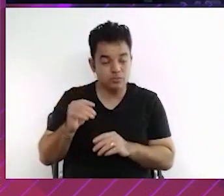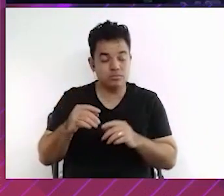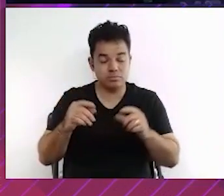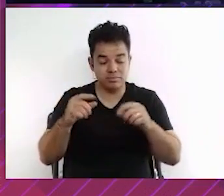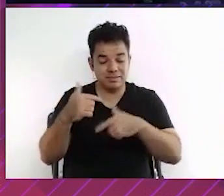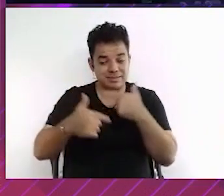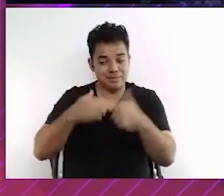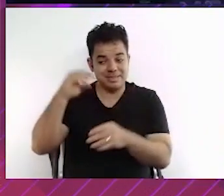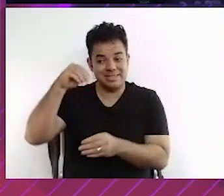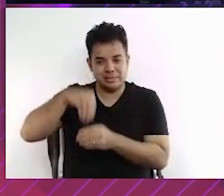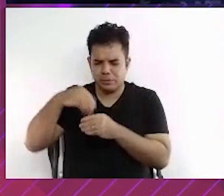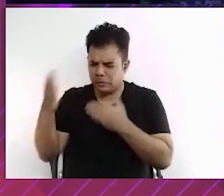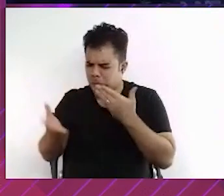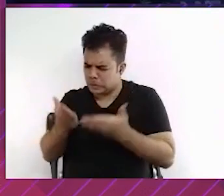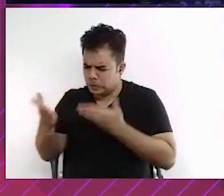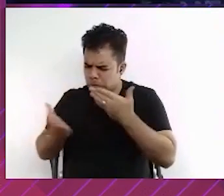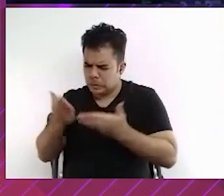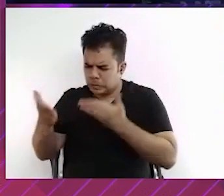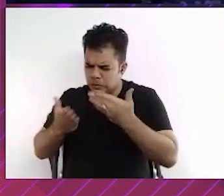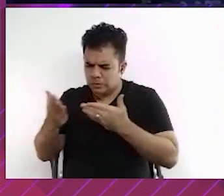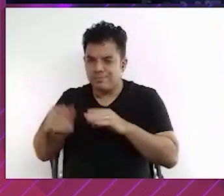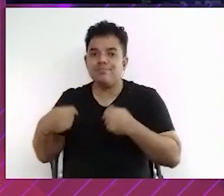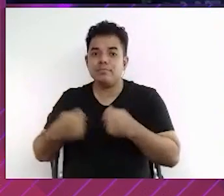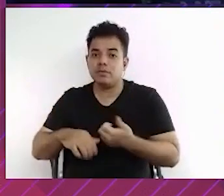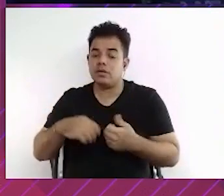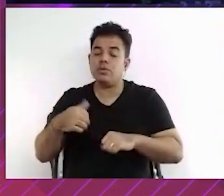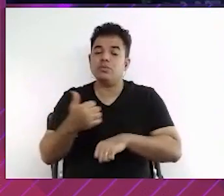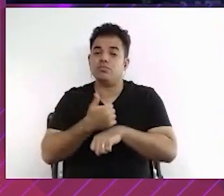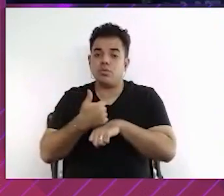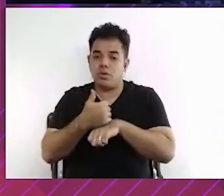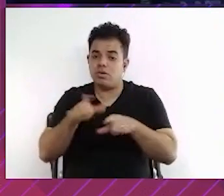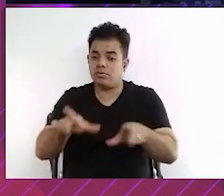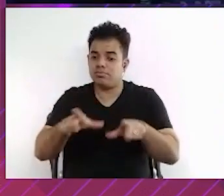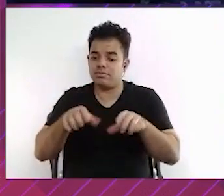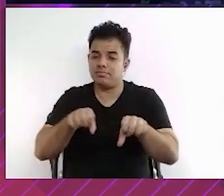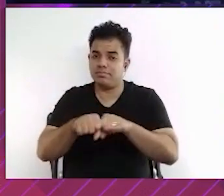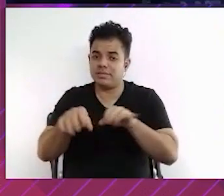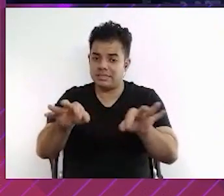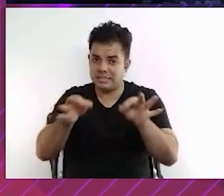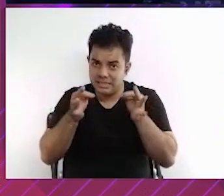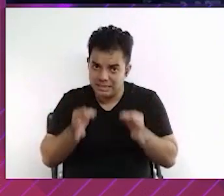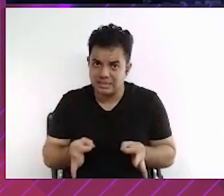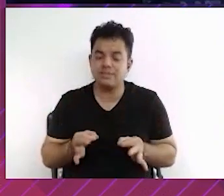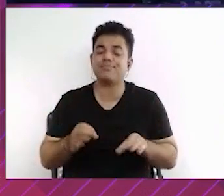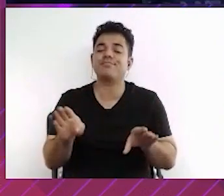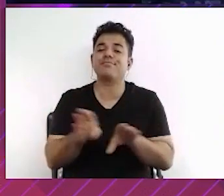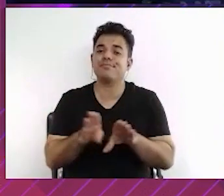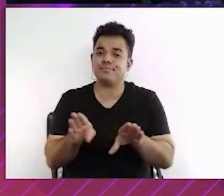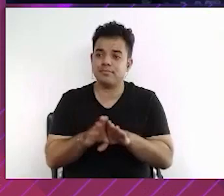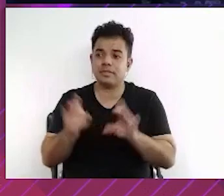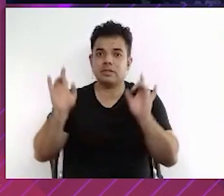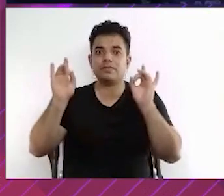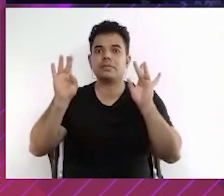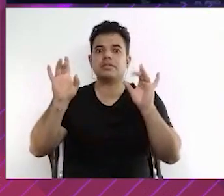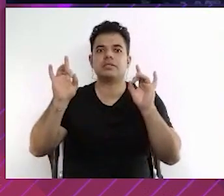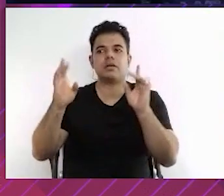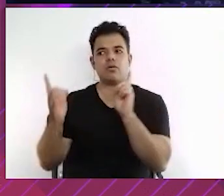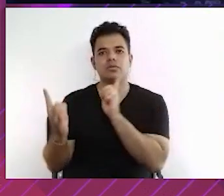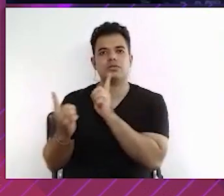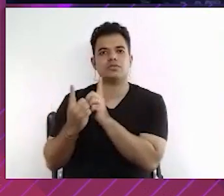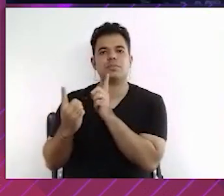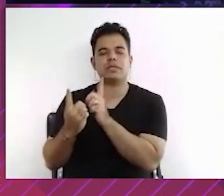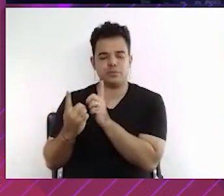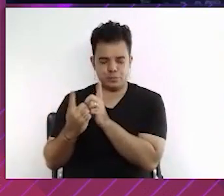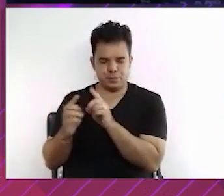intensiva precisa ter a qualificação para ele cuidar das pessoas lá, elas precisam de cuidados especiais, né? São pessoas em